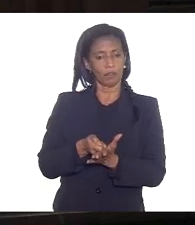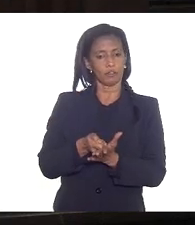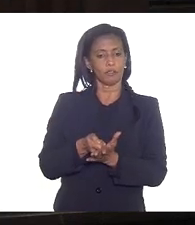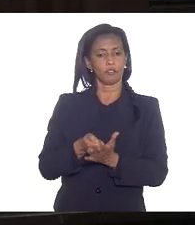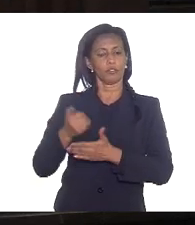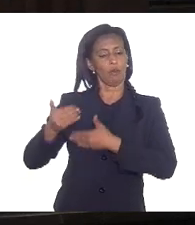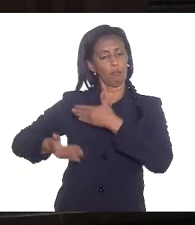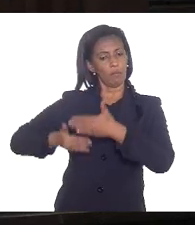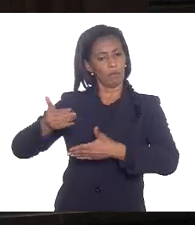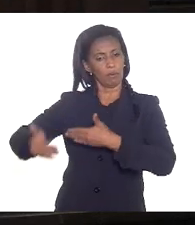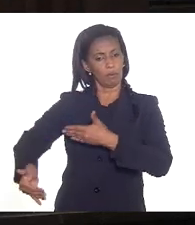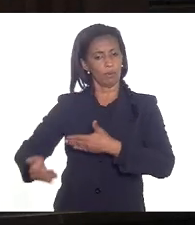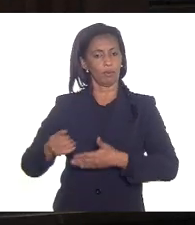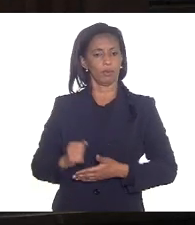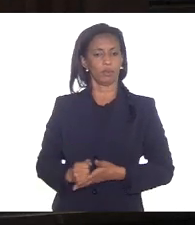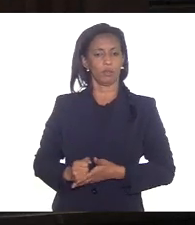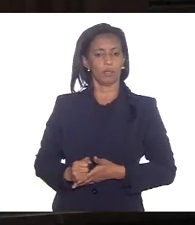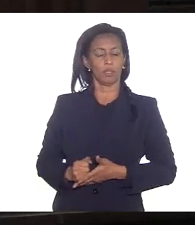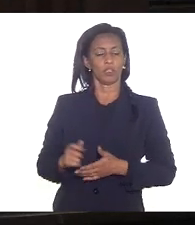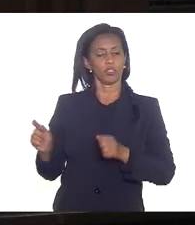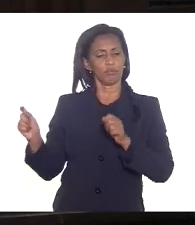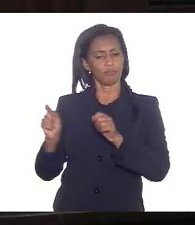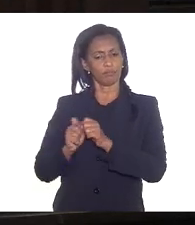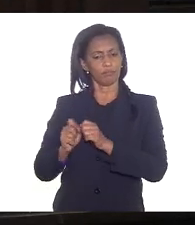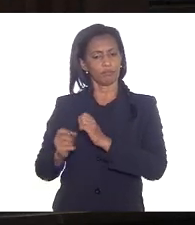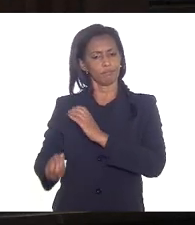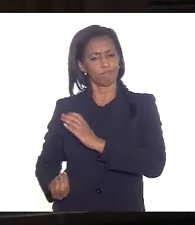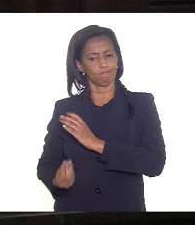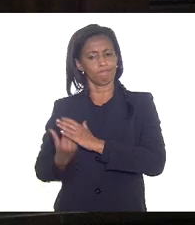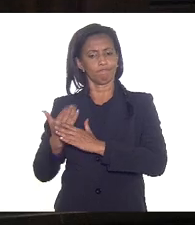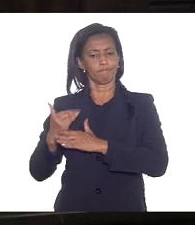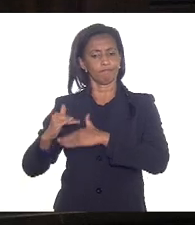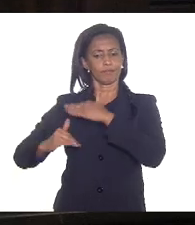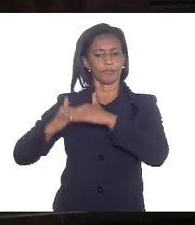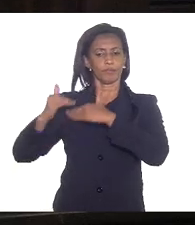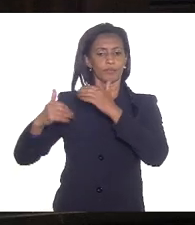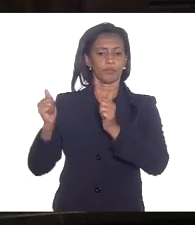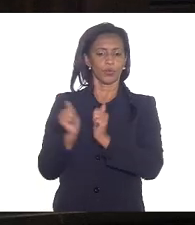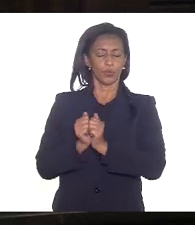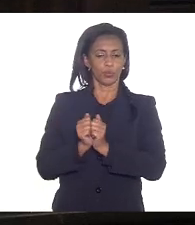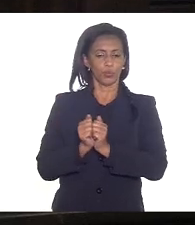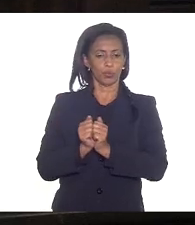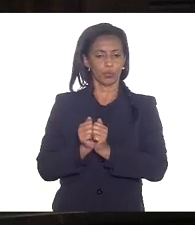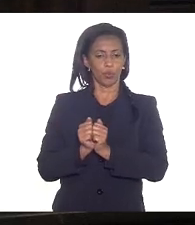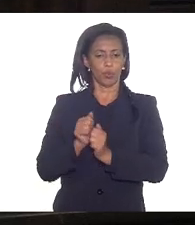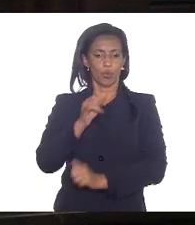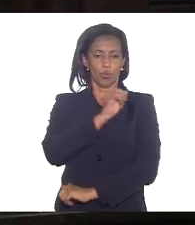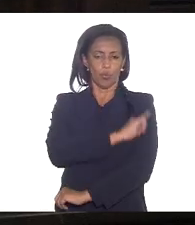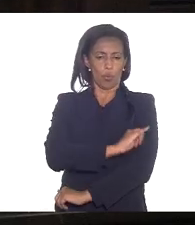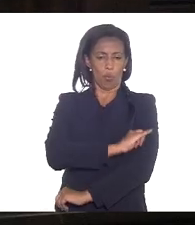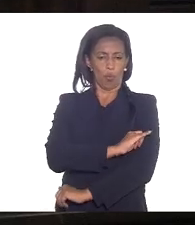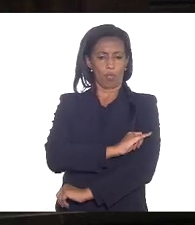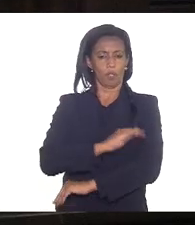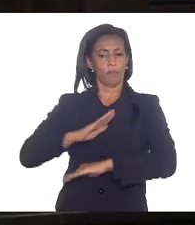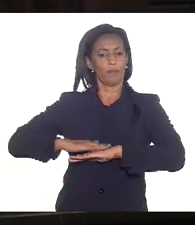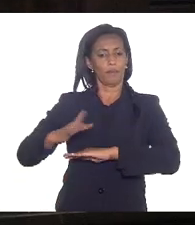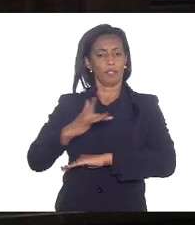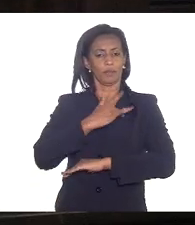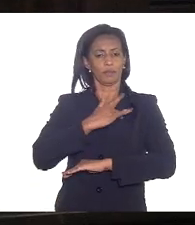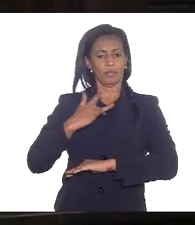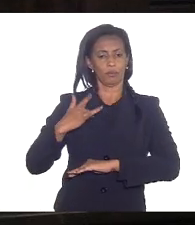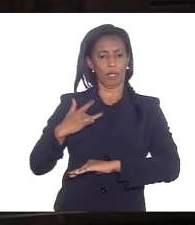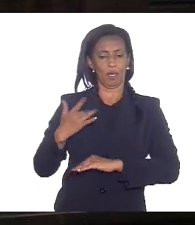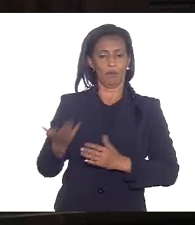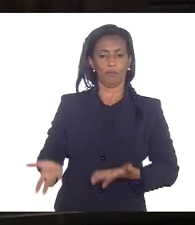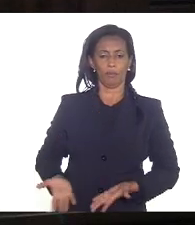a prerrogativa de construir né construir junto com carinho mais saudável